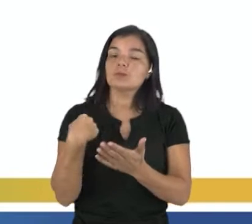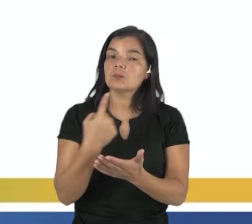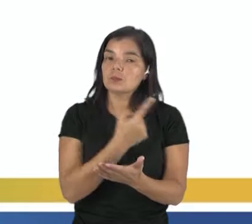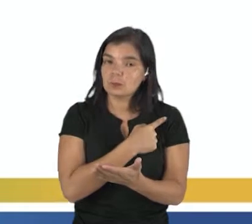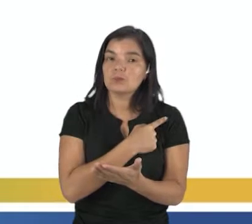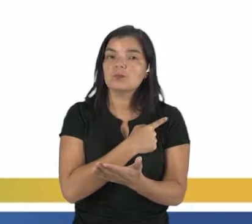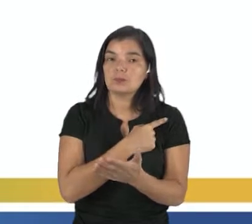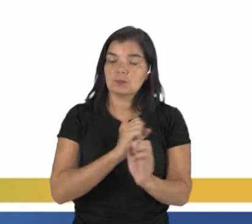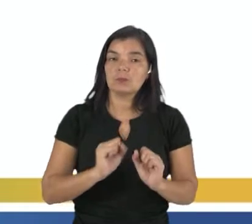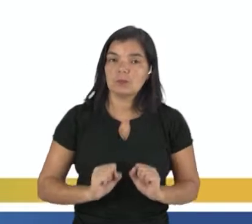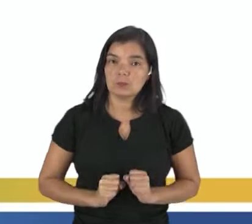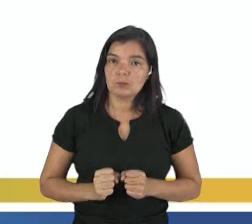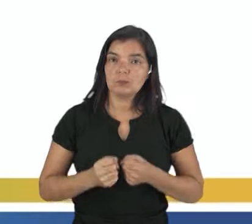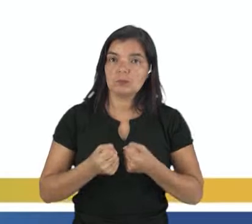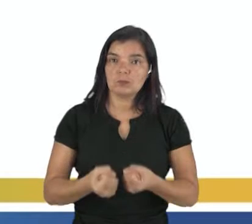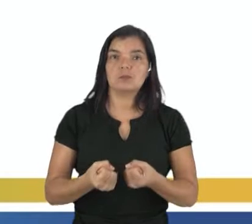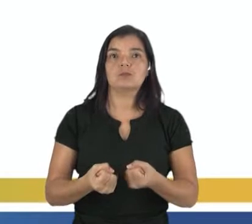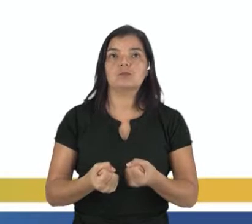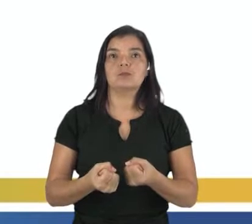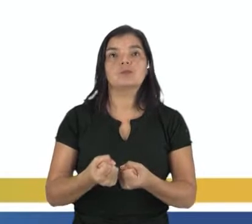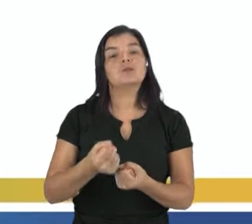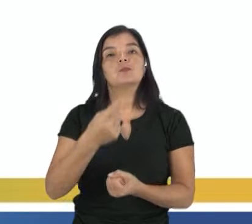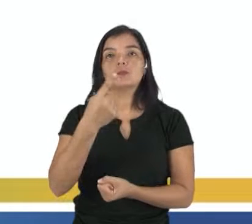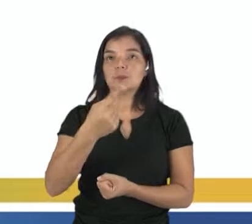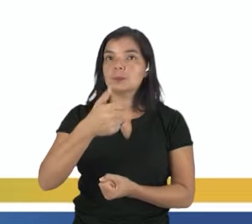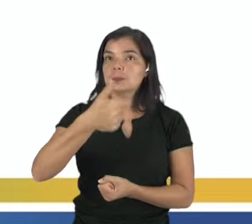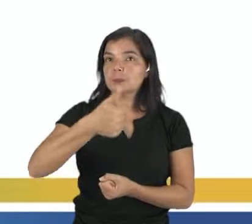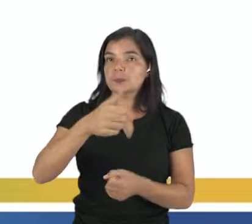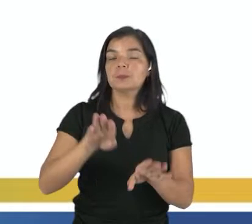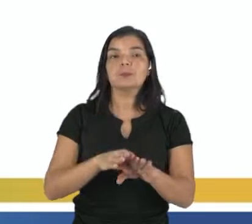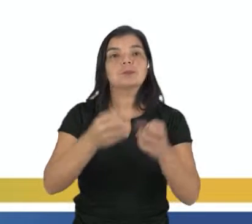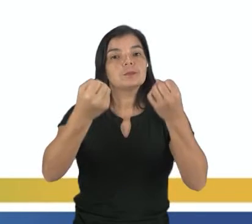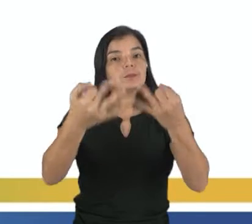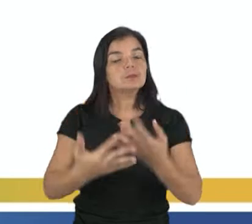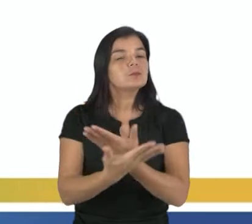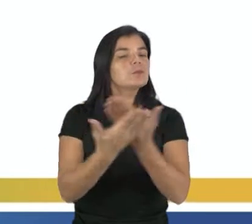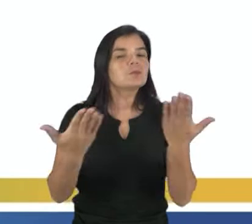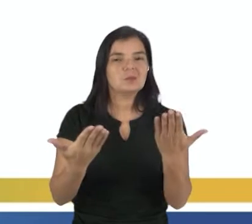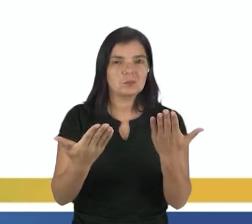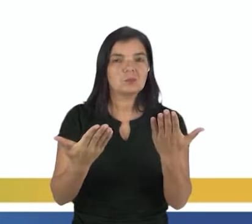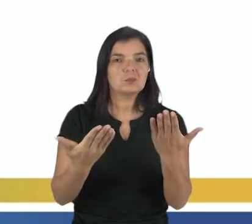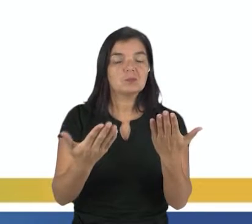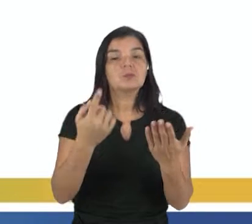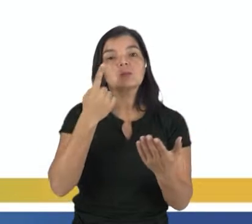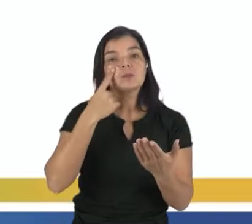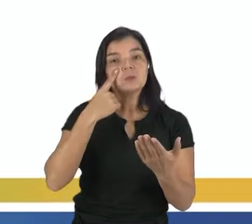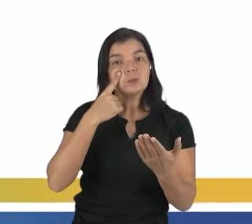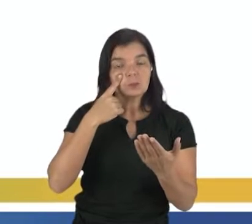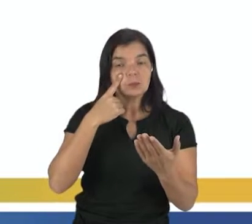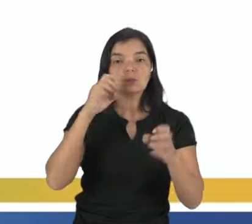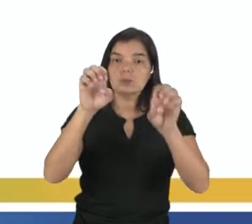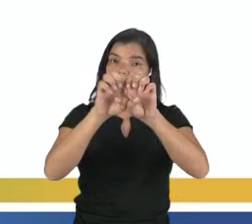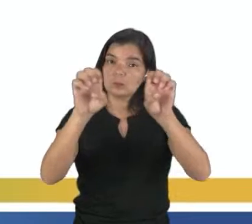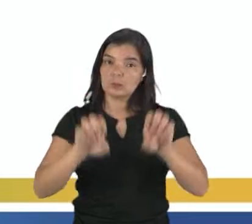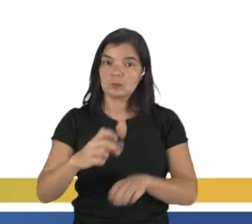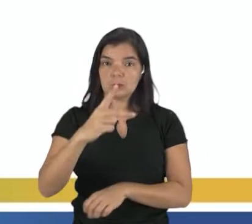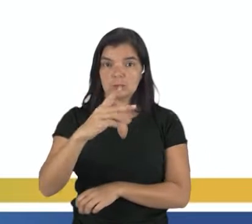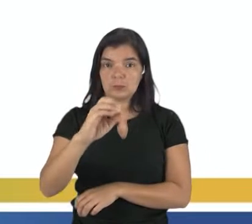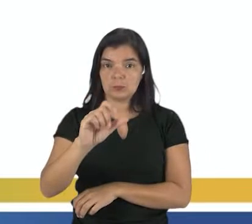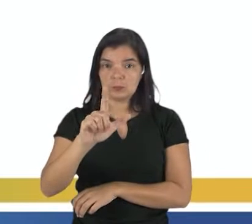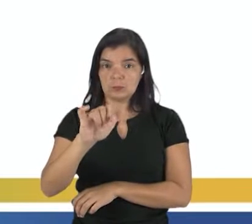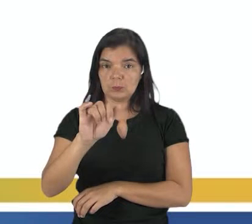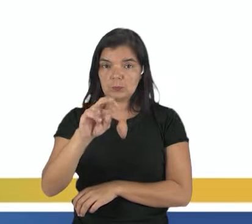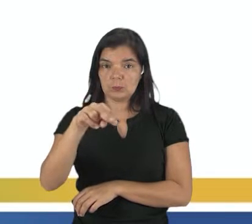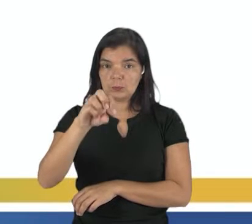equações polinomiais do primeiro grau então aqui Vou definir para você como é que é a carinha de uma equação polinomial do